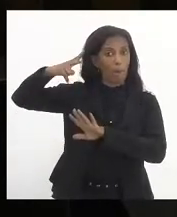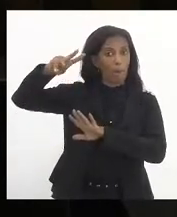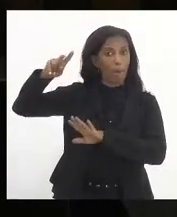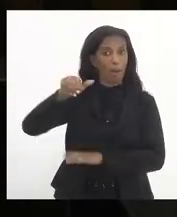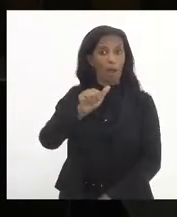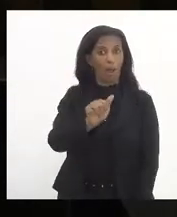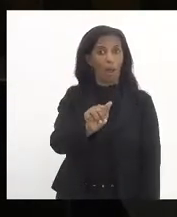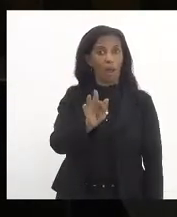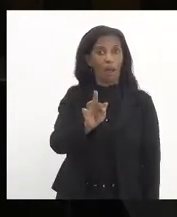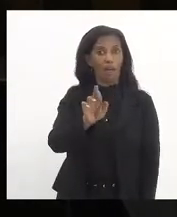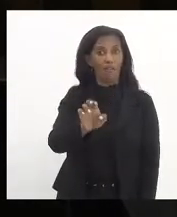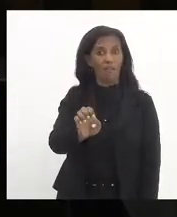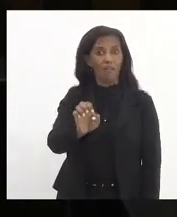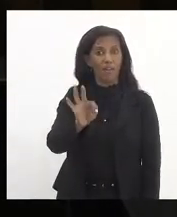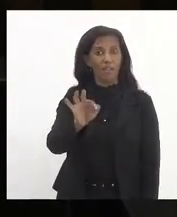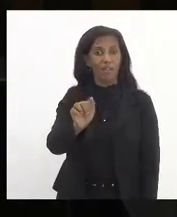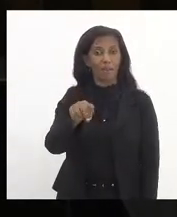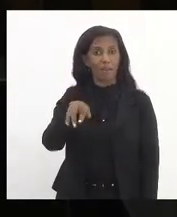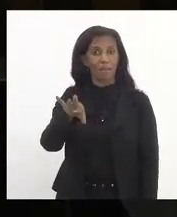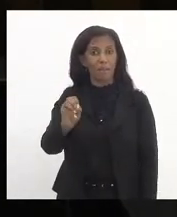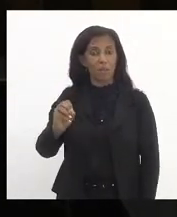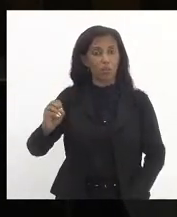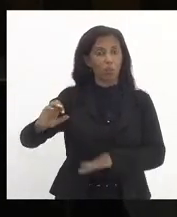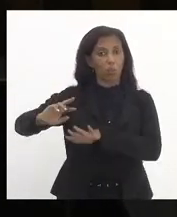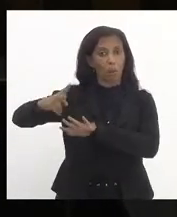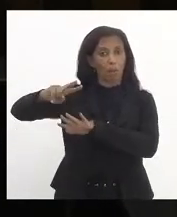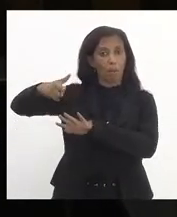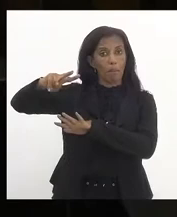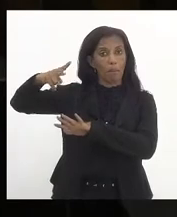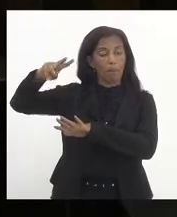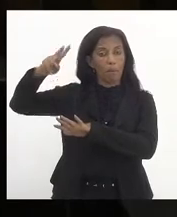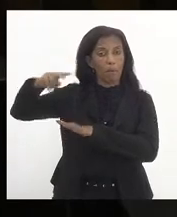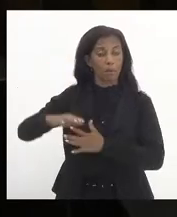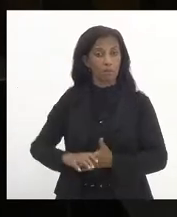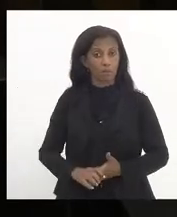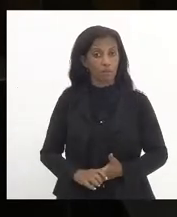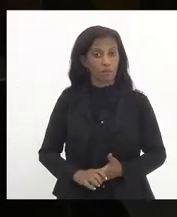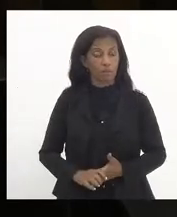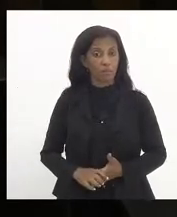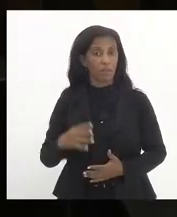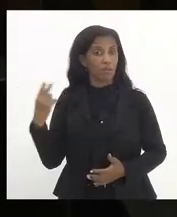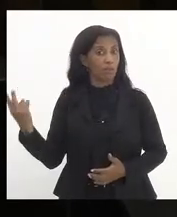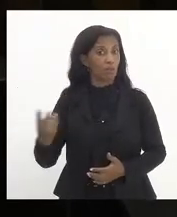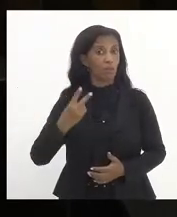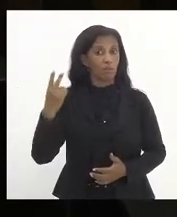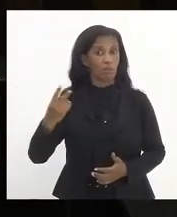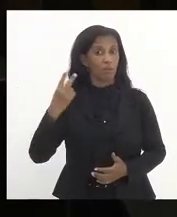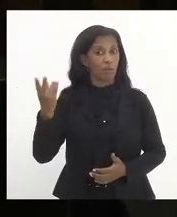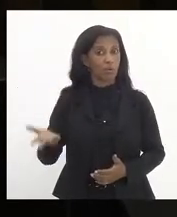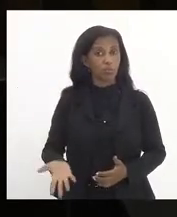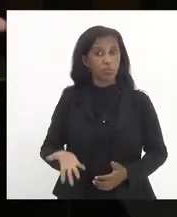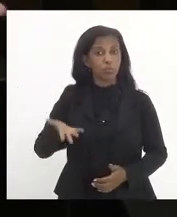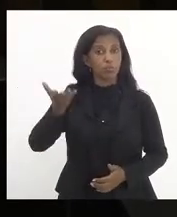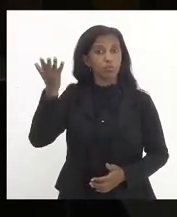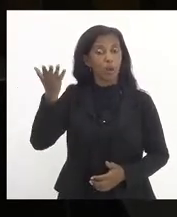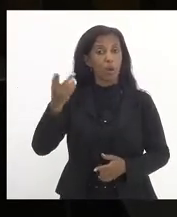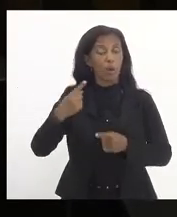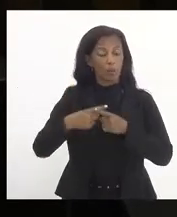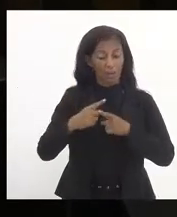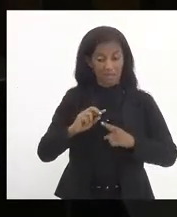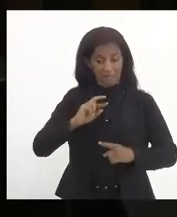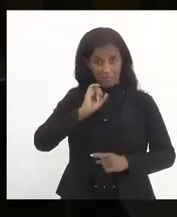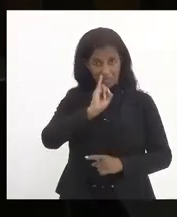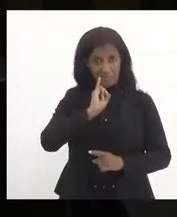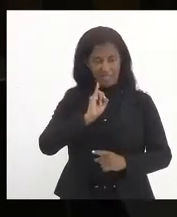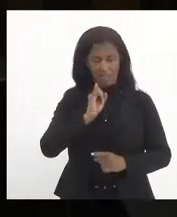afretamento. Estratosféricos e valores fictícios. Porque se multiplicarmos,